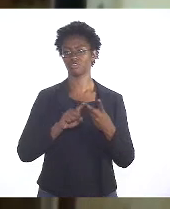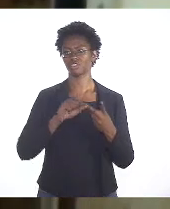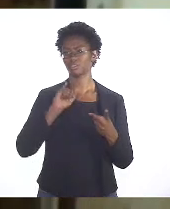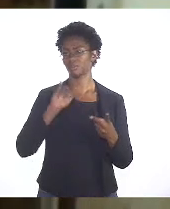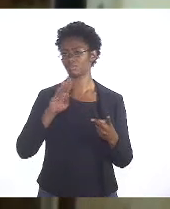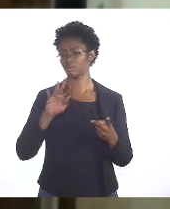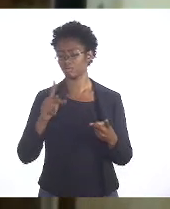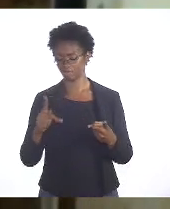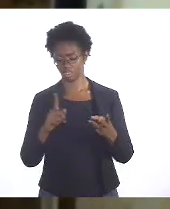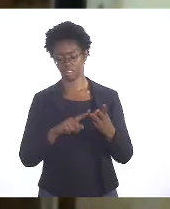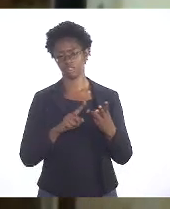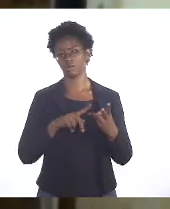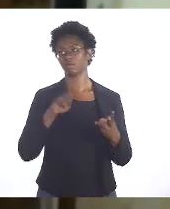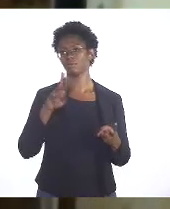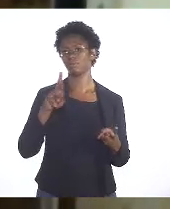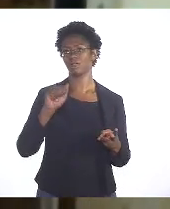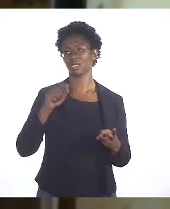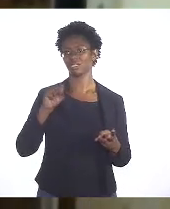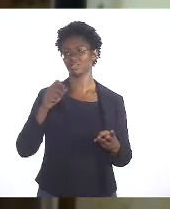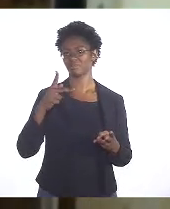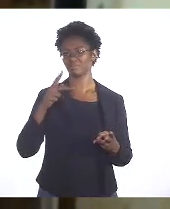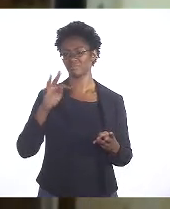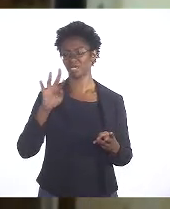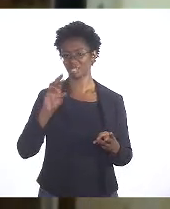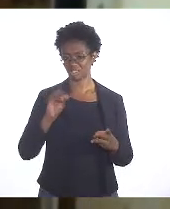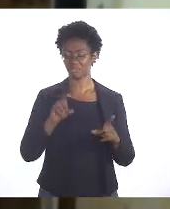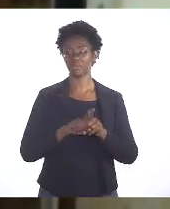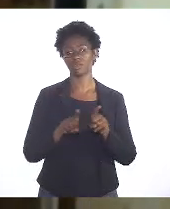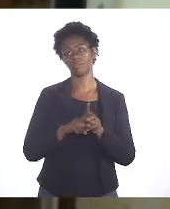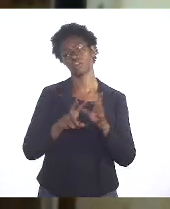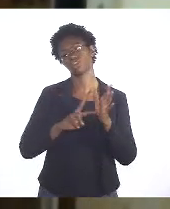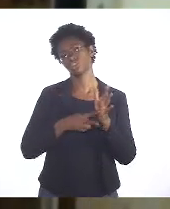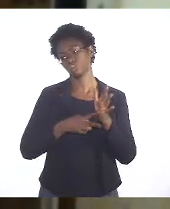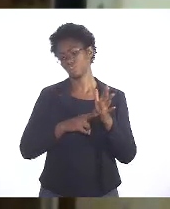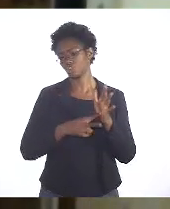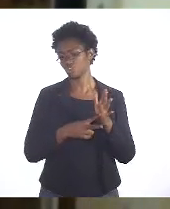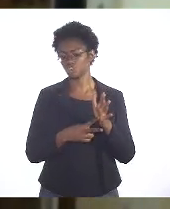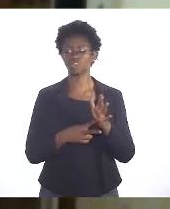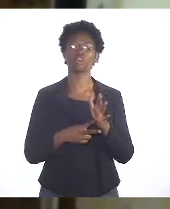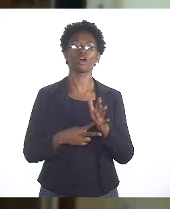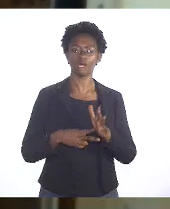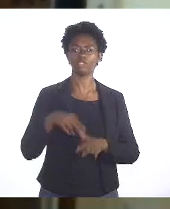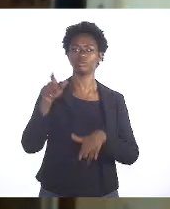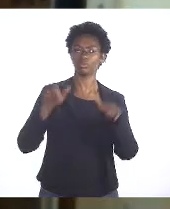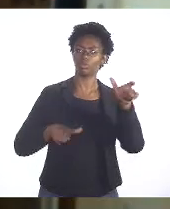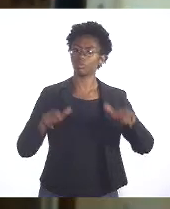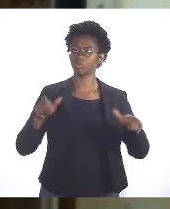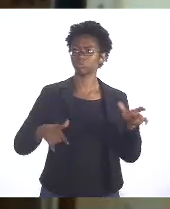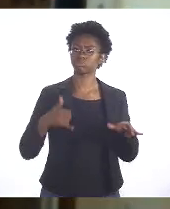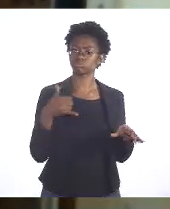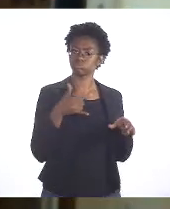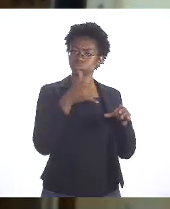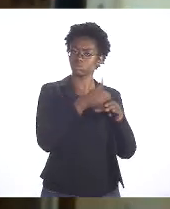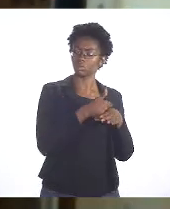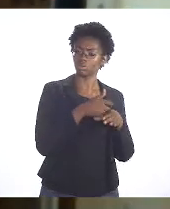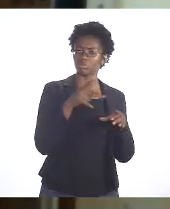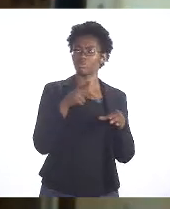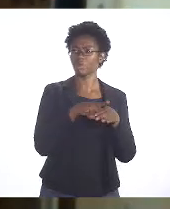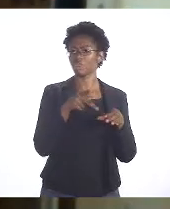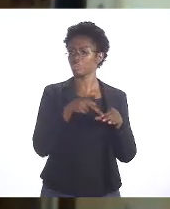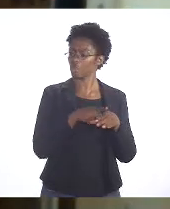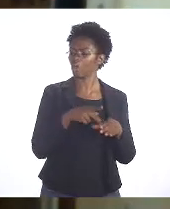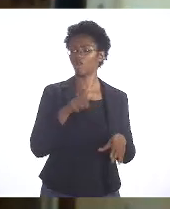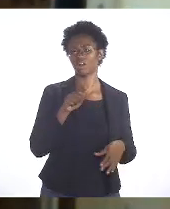Asbespetro, sindicatos patronais, Sindicato dos Empregados da área de petróleo e